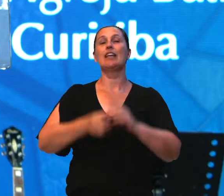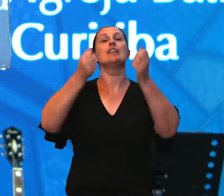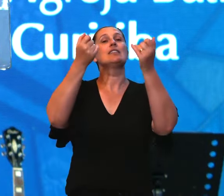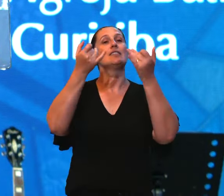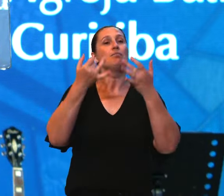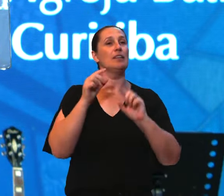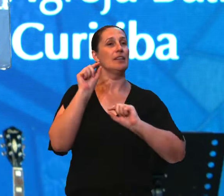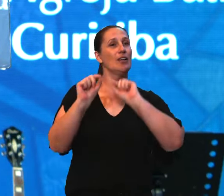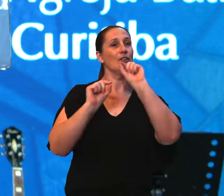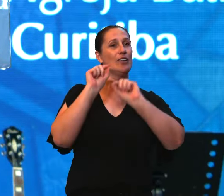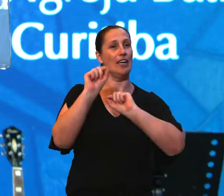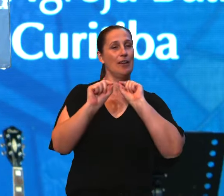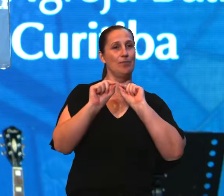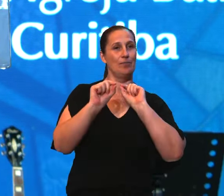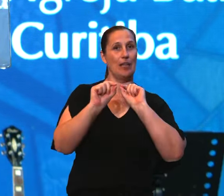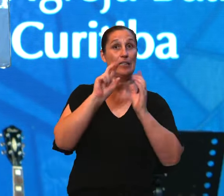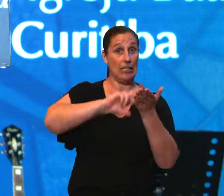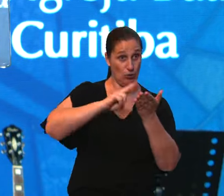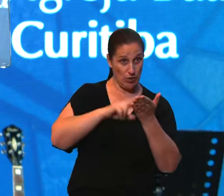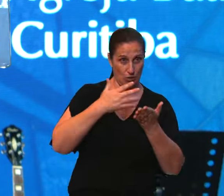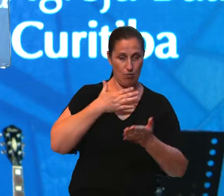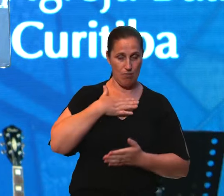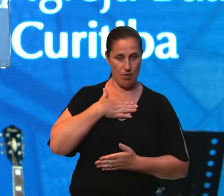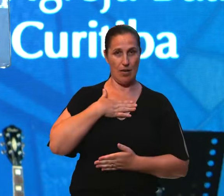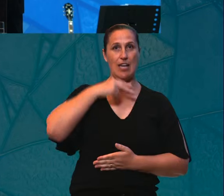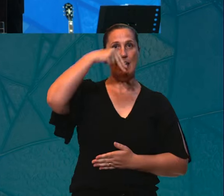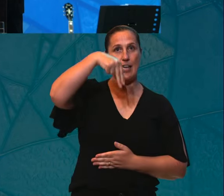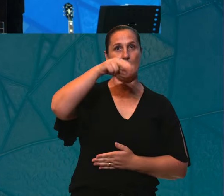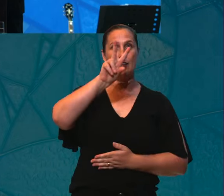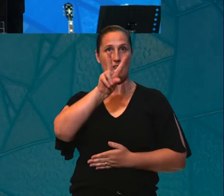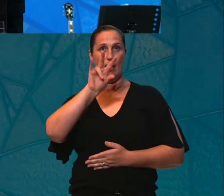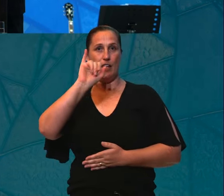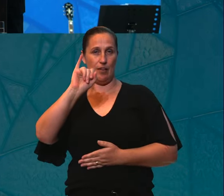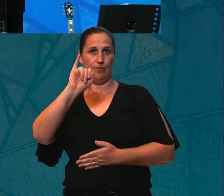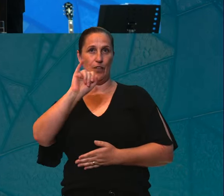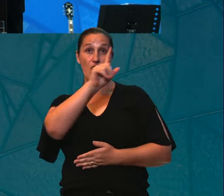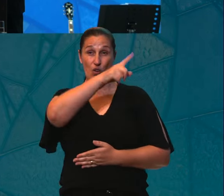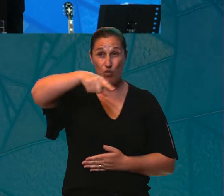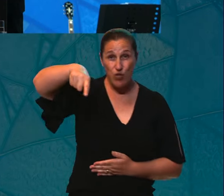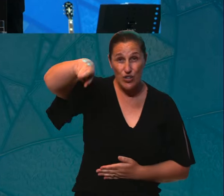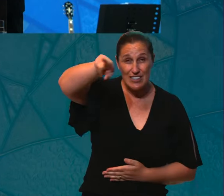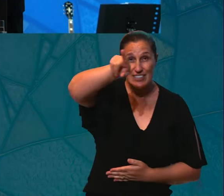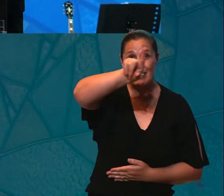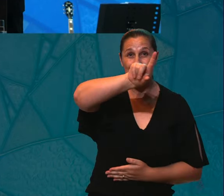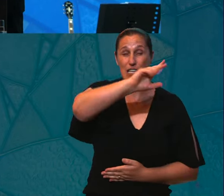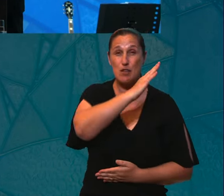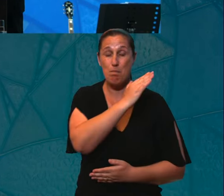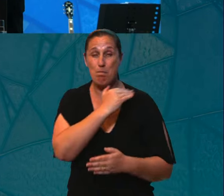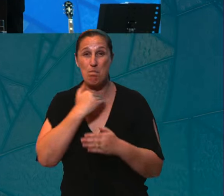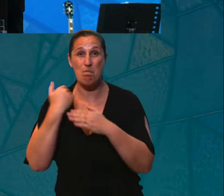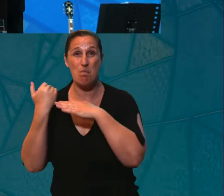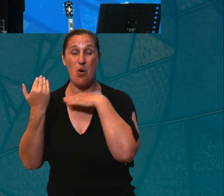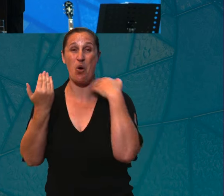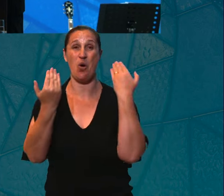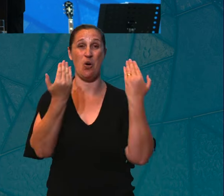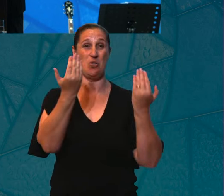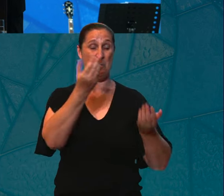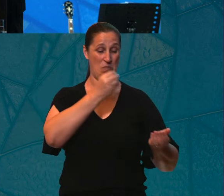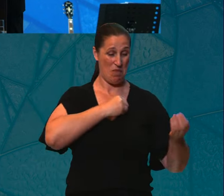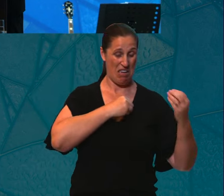minha tradução é NVI vocês estavam mortos em suas transgressões e